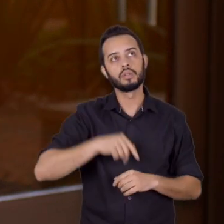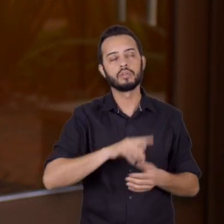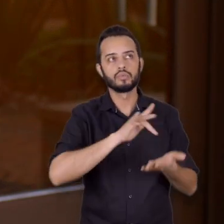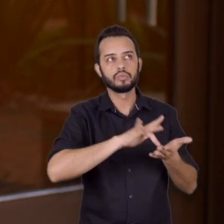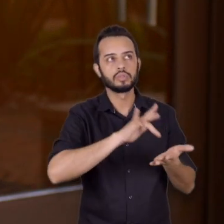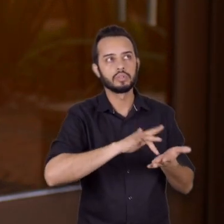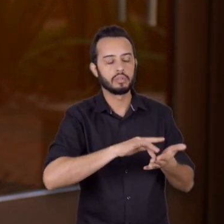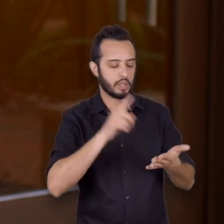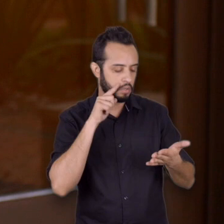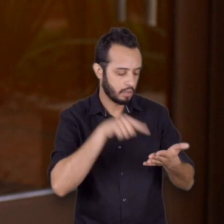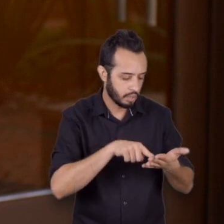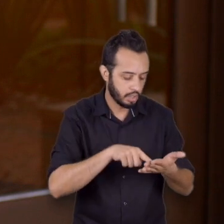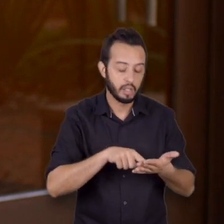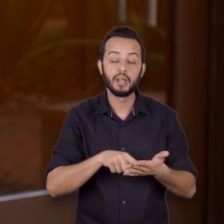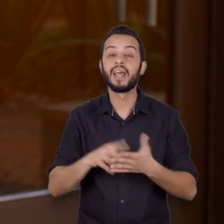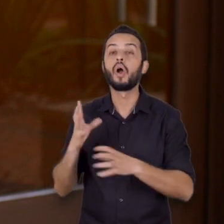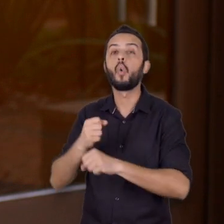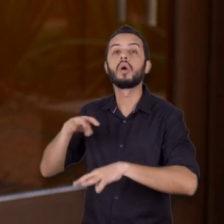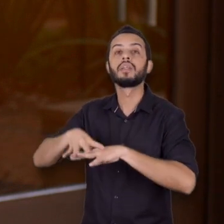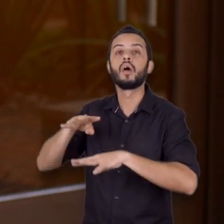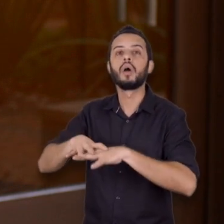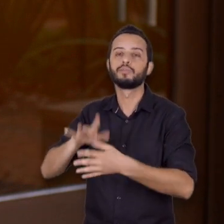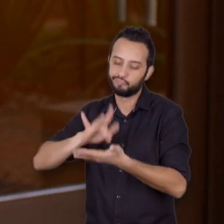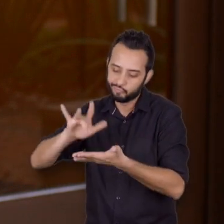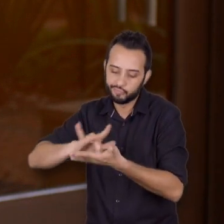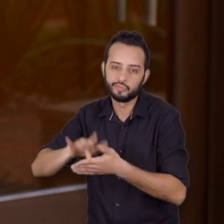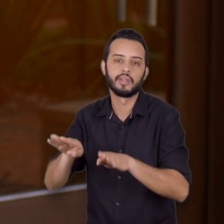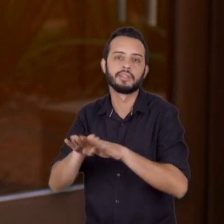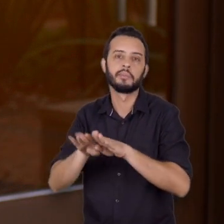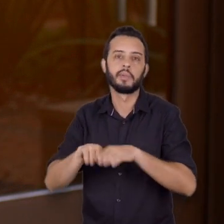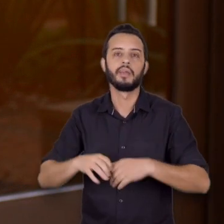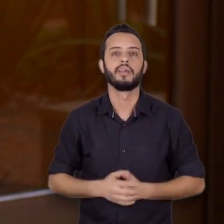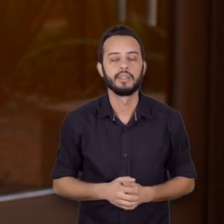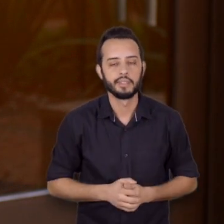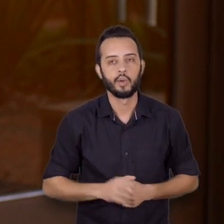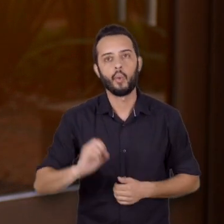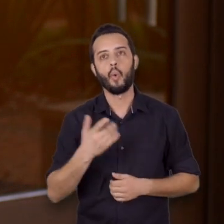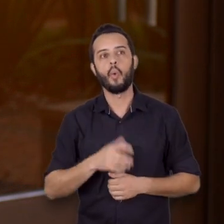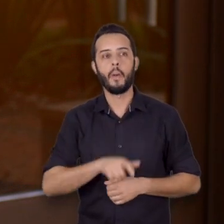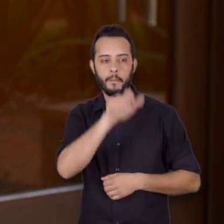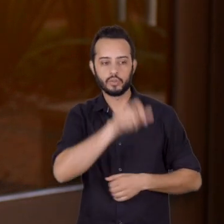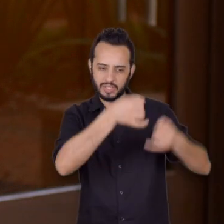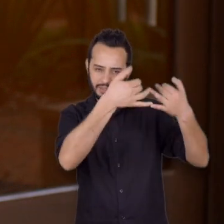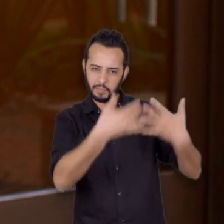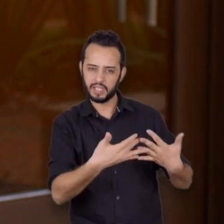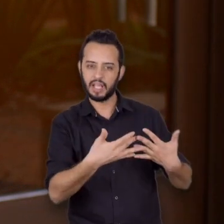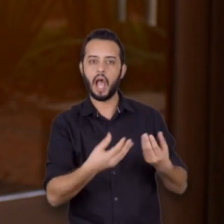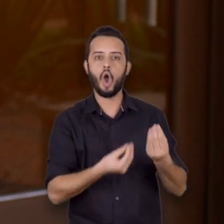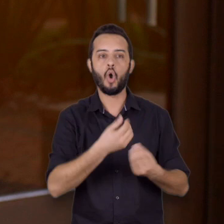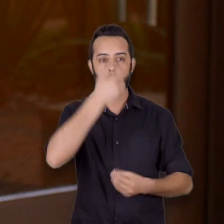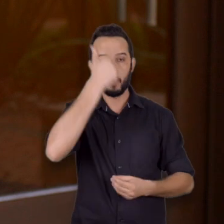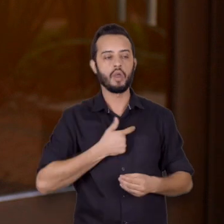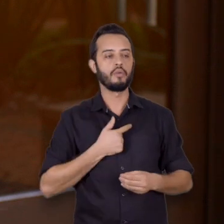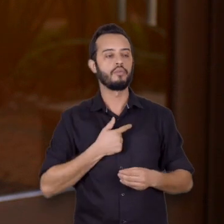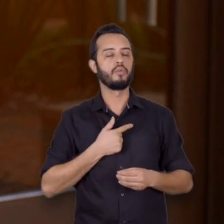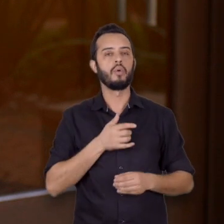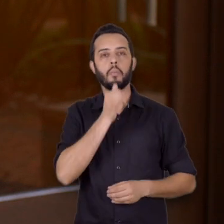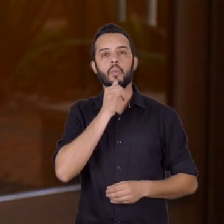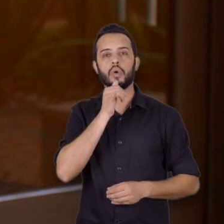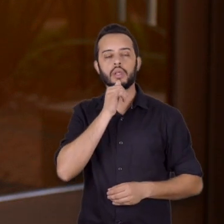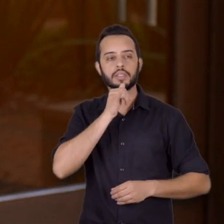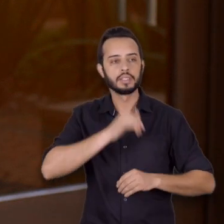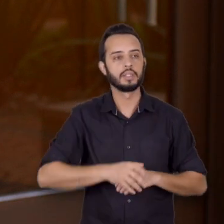a minha capacidade de fazer conta está na calculadora, a minha capacidade de explicar para os outros o caminho para os lugares onde eu vou está